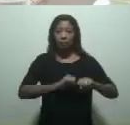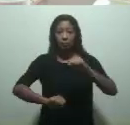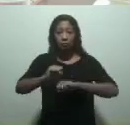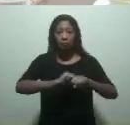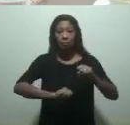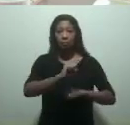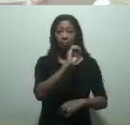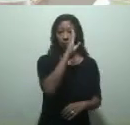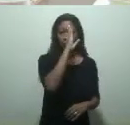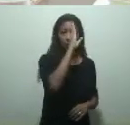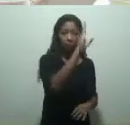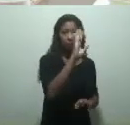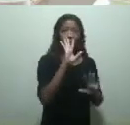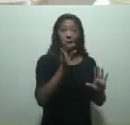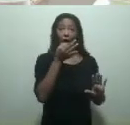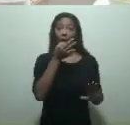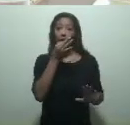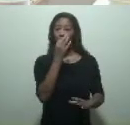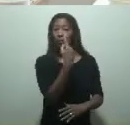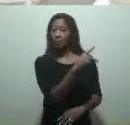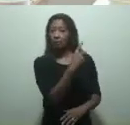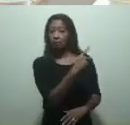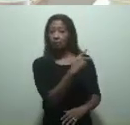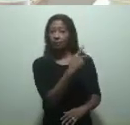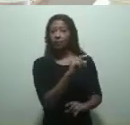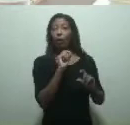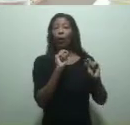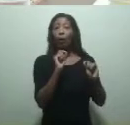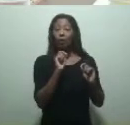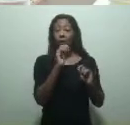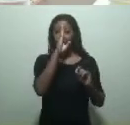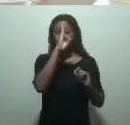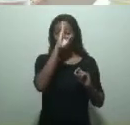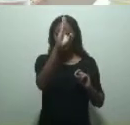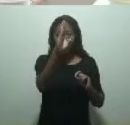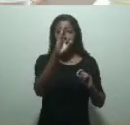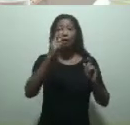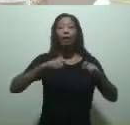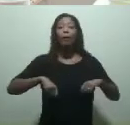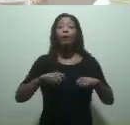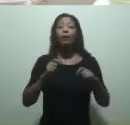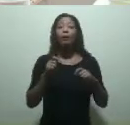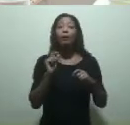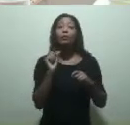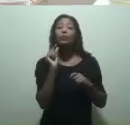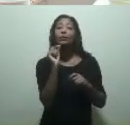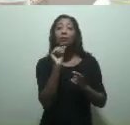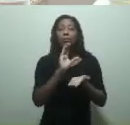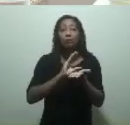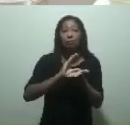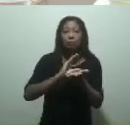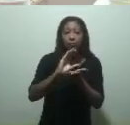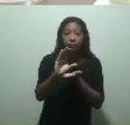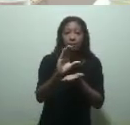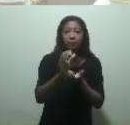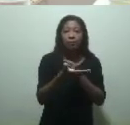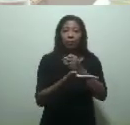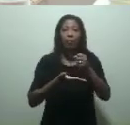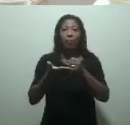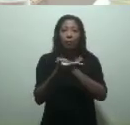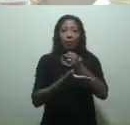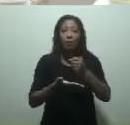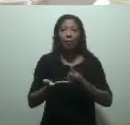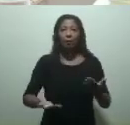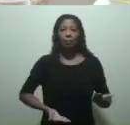Selim. Mas, em sua opinião, o que deveria ser destaque eram os investimentos no serviço básico para a